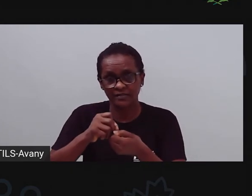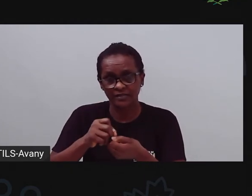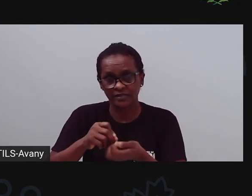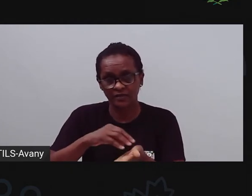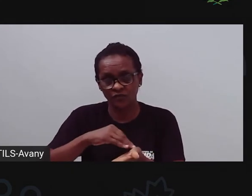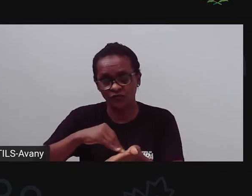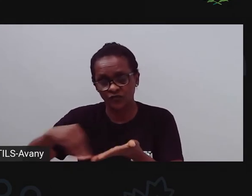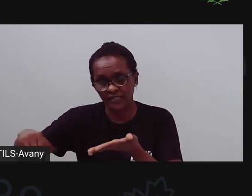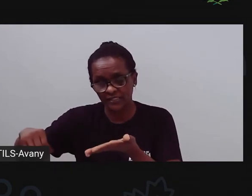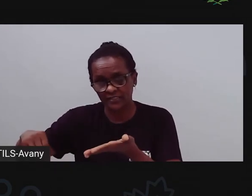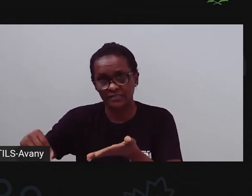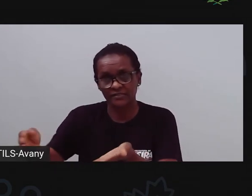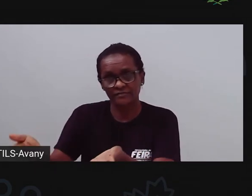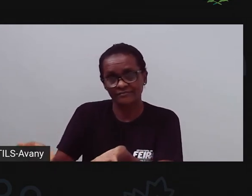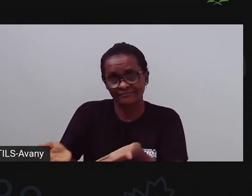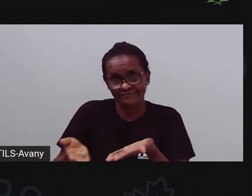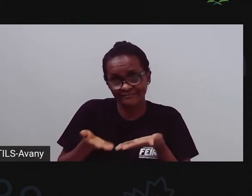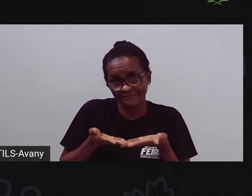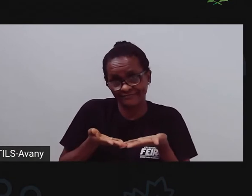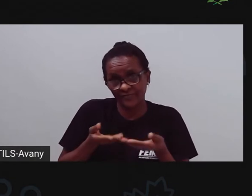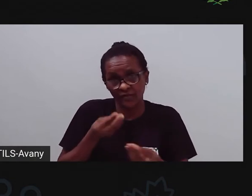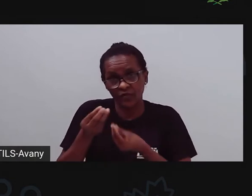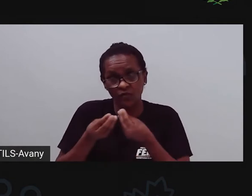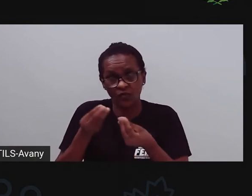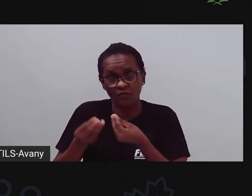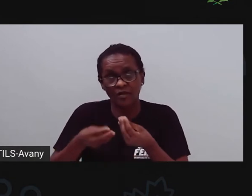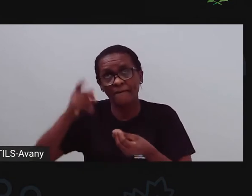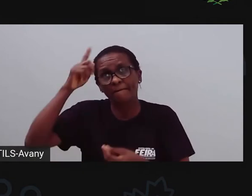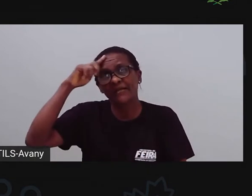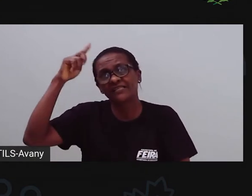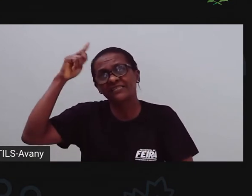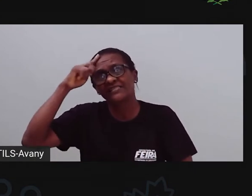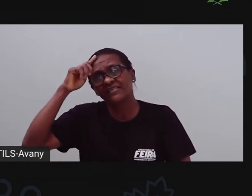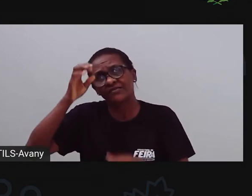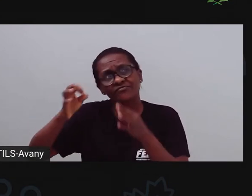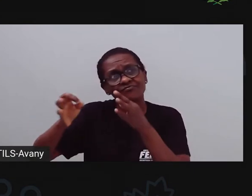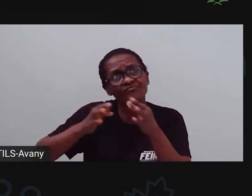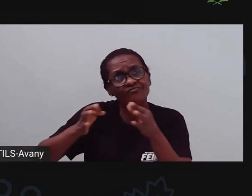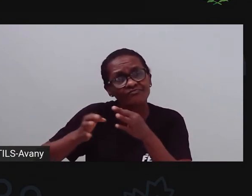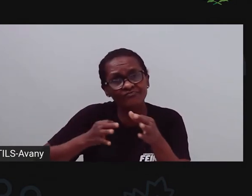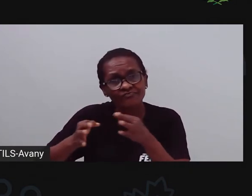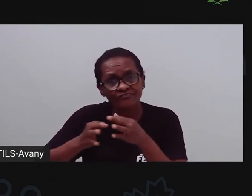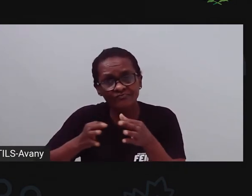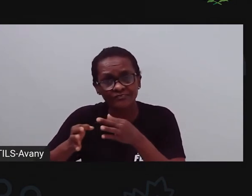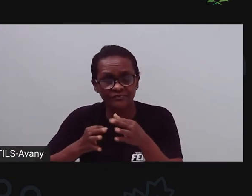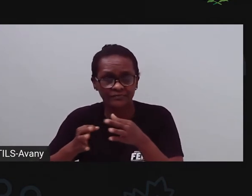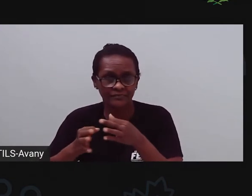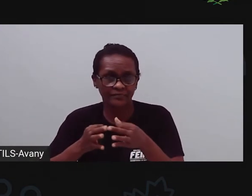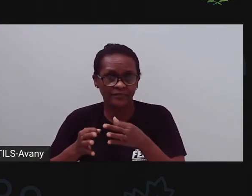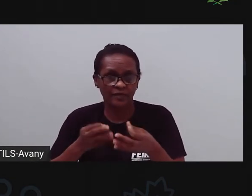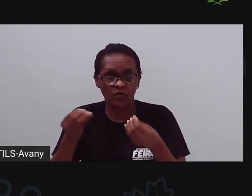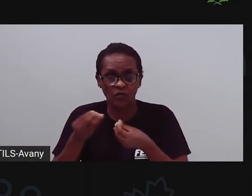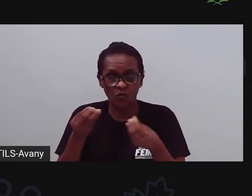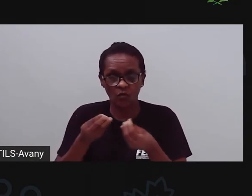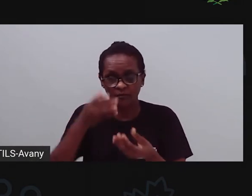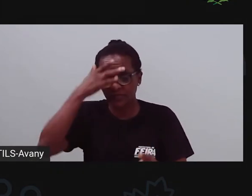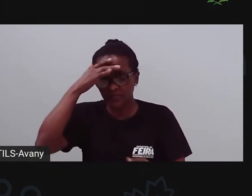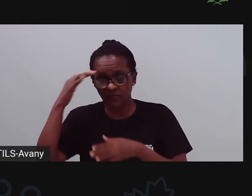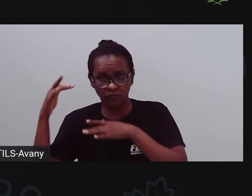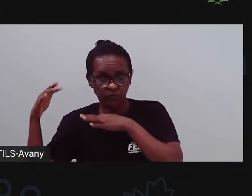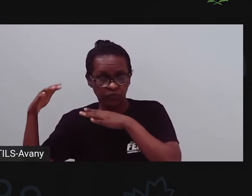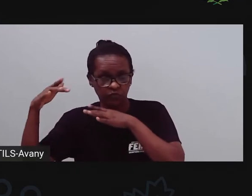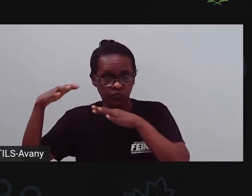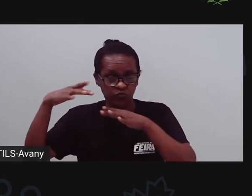explicando né falando como é que a festa foi pensada Como ela foi programada então a gente viu desde lá os convidados